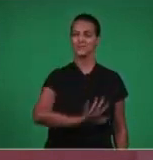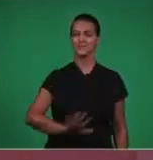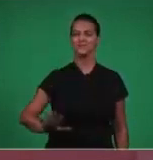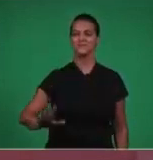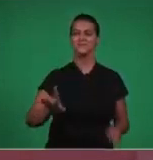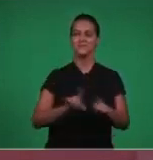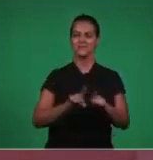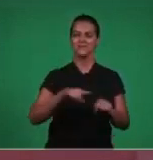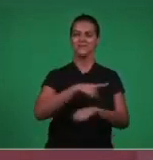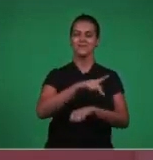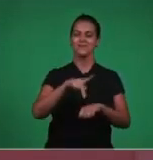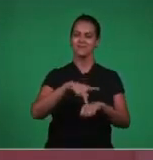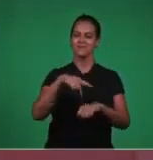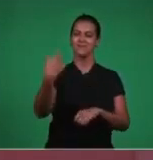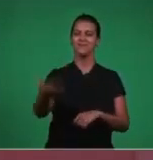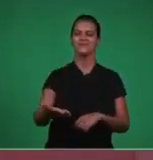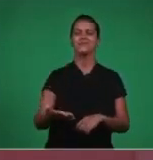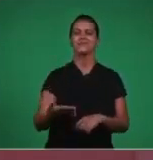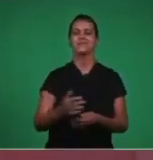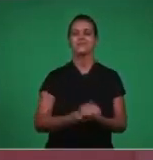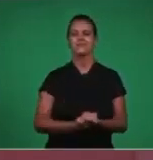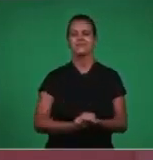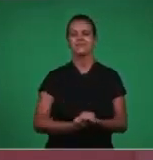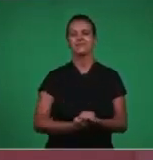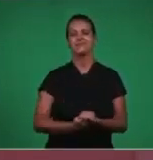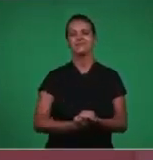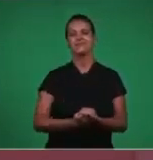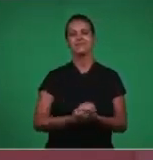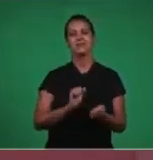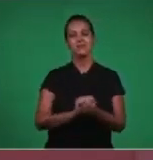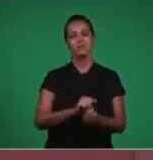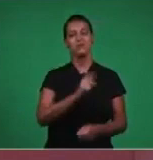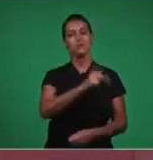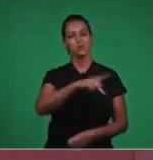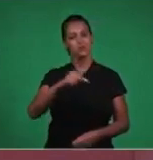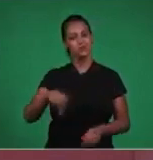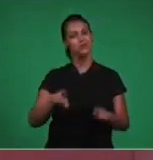exterior. Estamos também com a professora de escola dominical